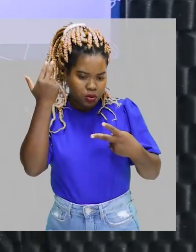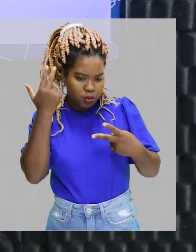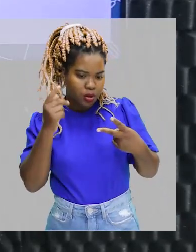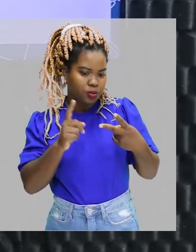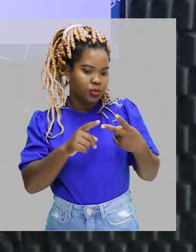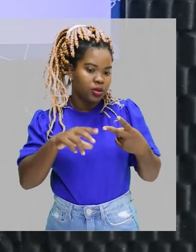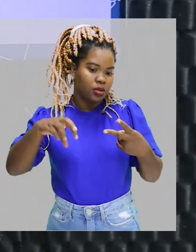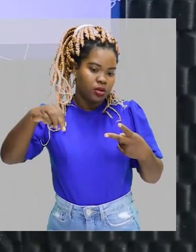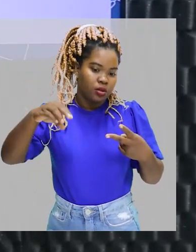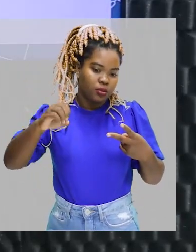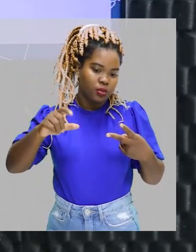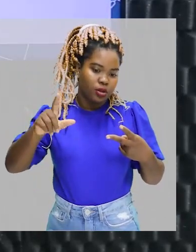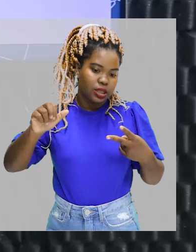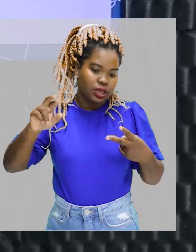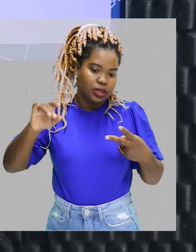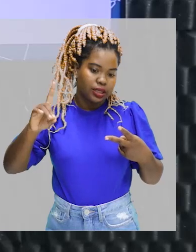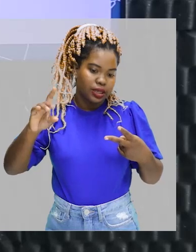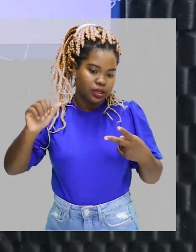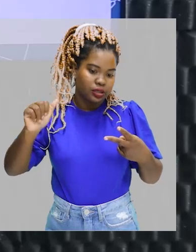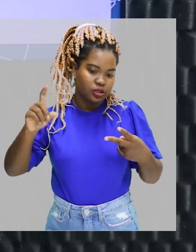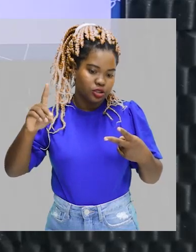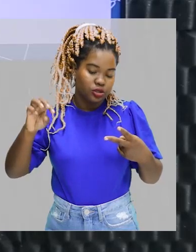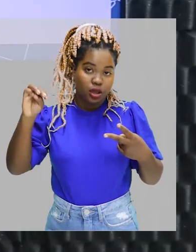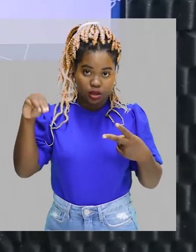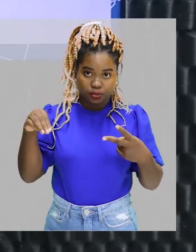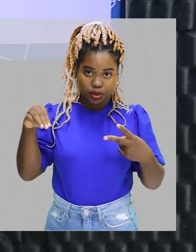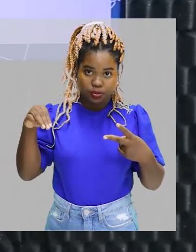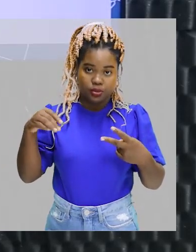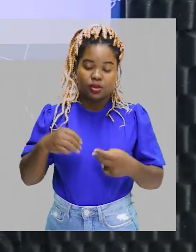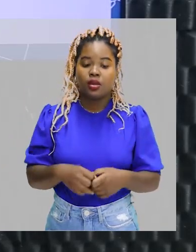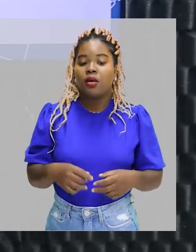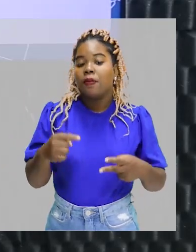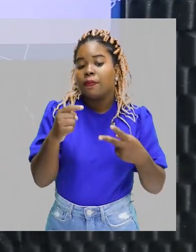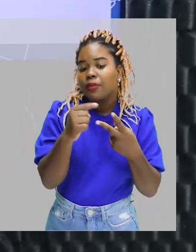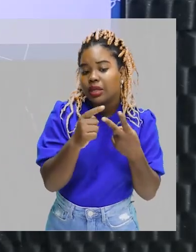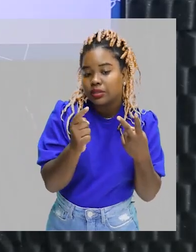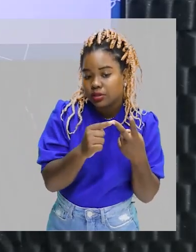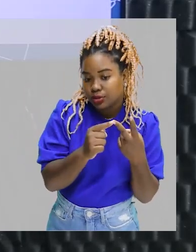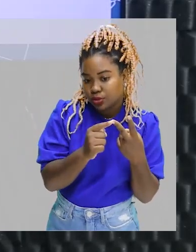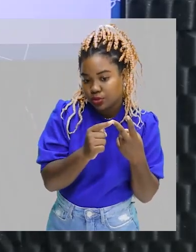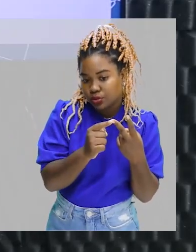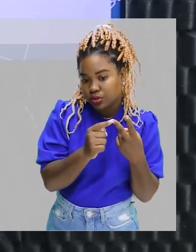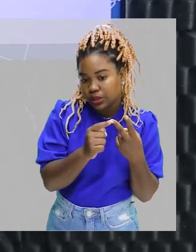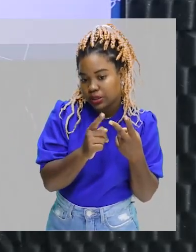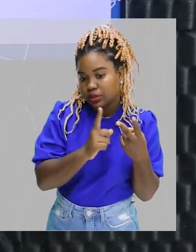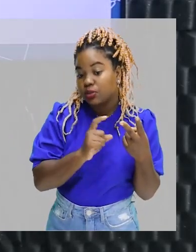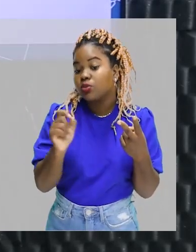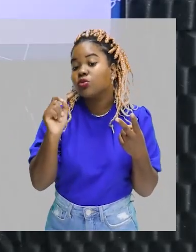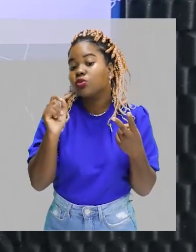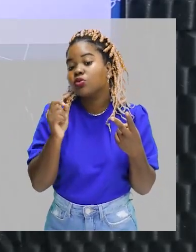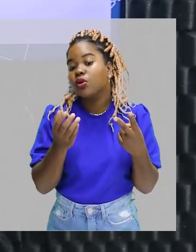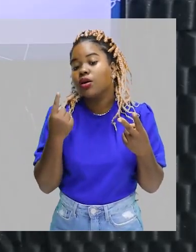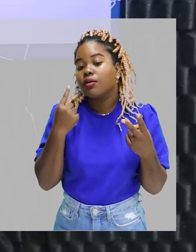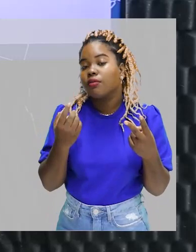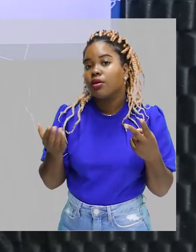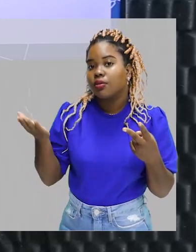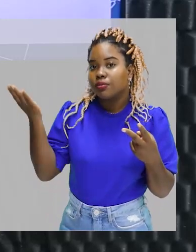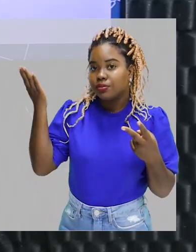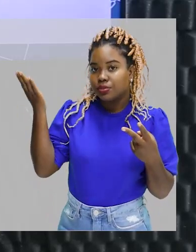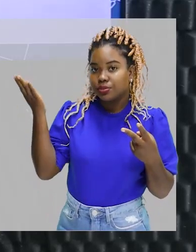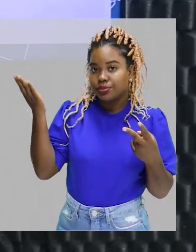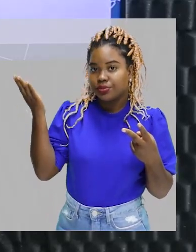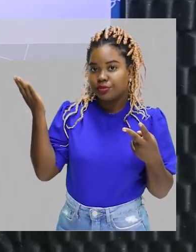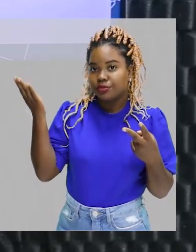e a molaridade. Então, para essas duas concentrações, olha só, qual seria a